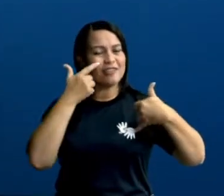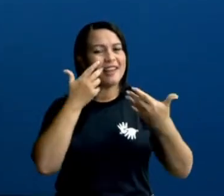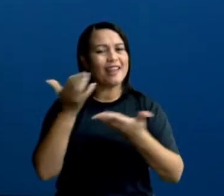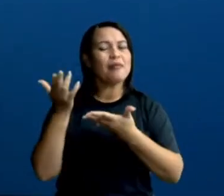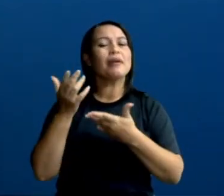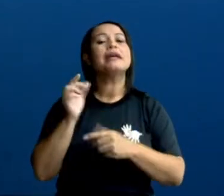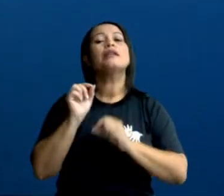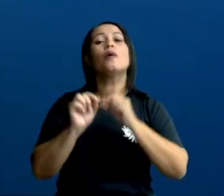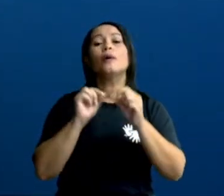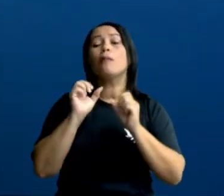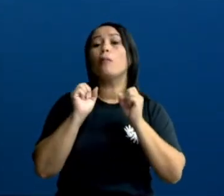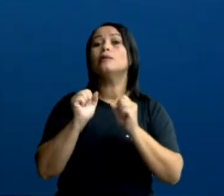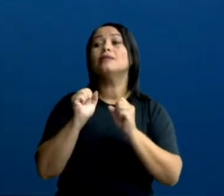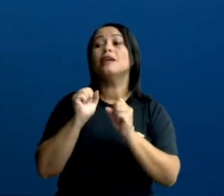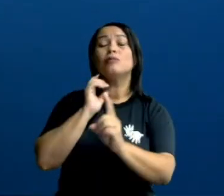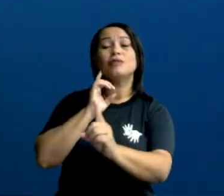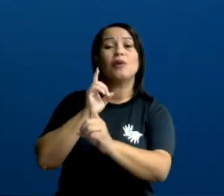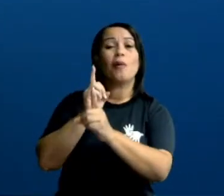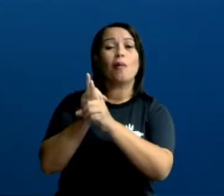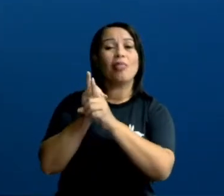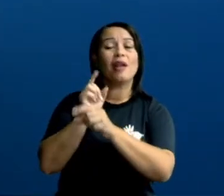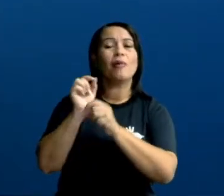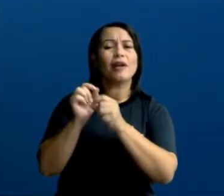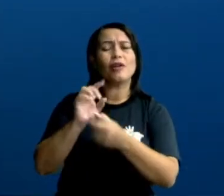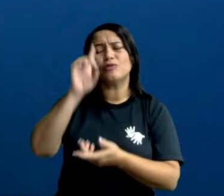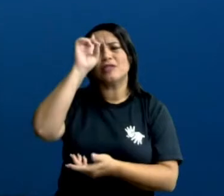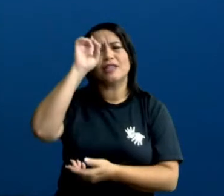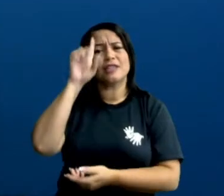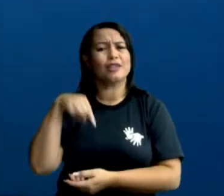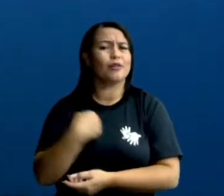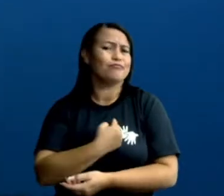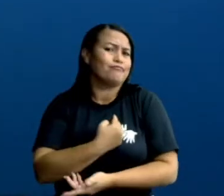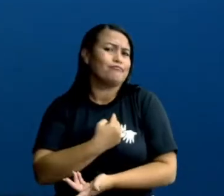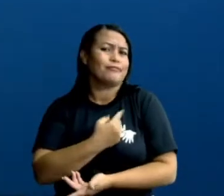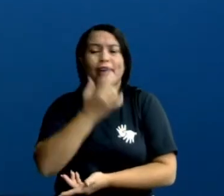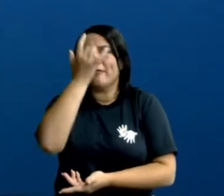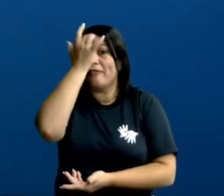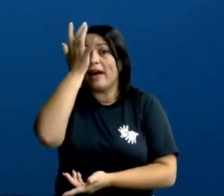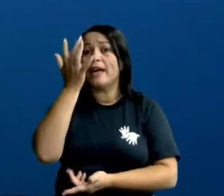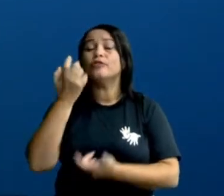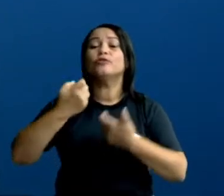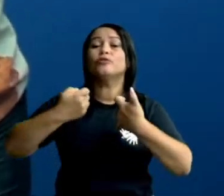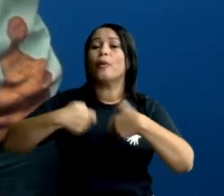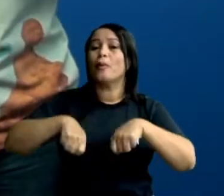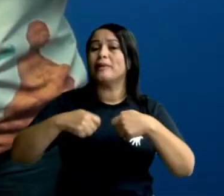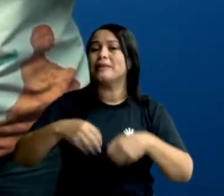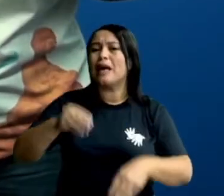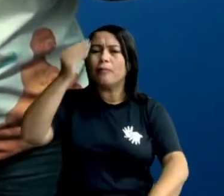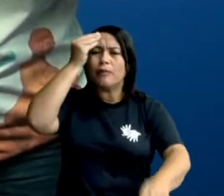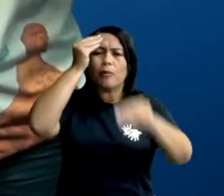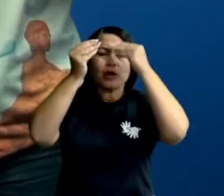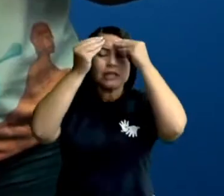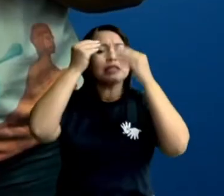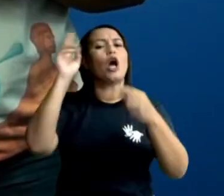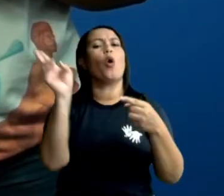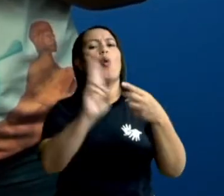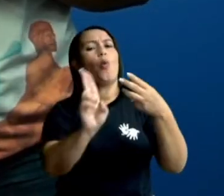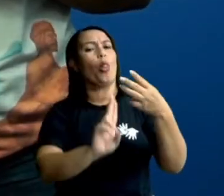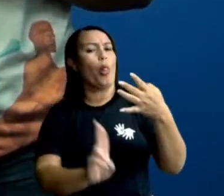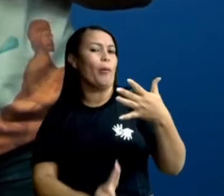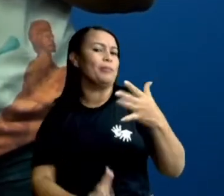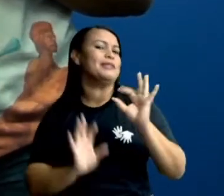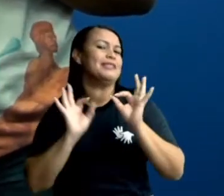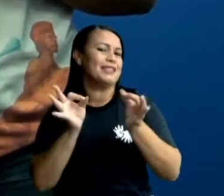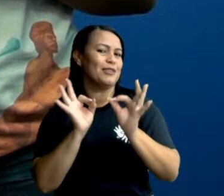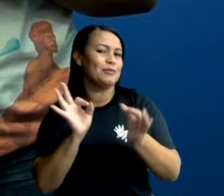Então, podemos identificá-las em nosso dia a dia de forma mais fácil. A gente só tem que decorar um pouquinho o nome dessas